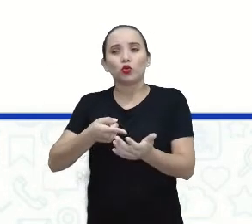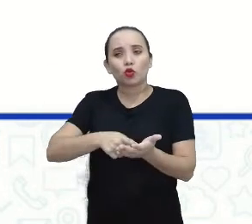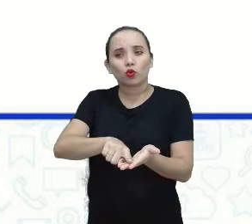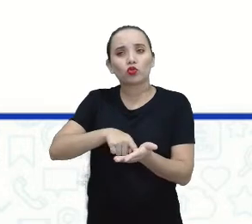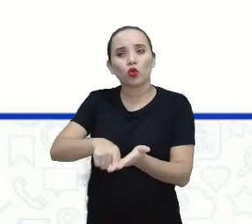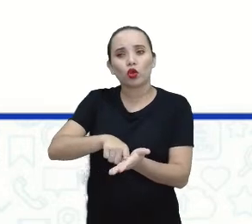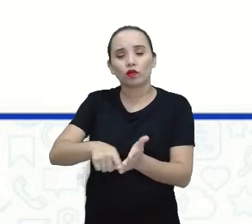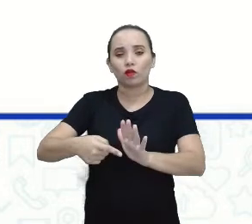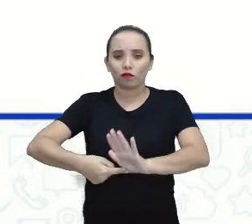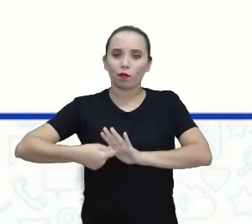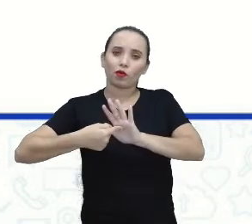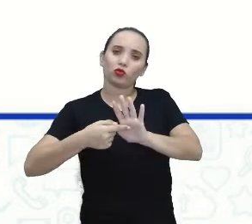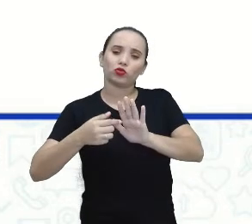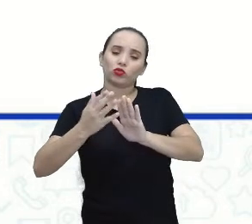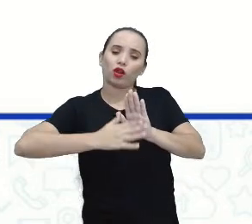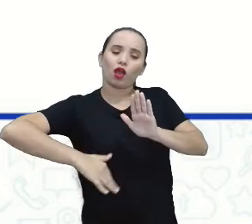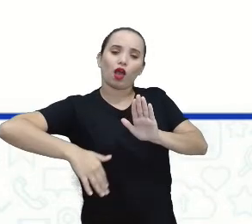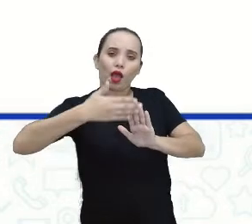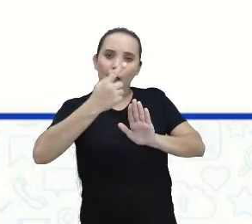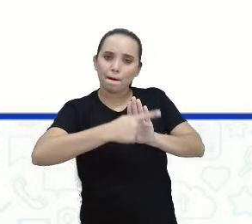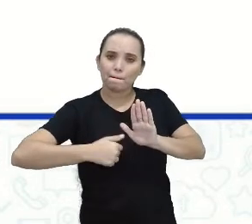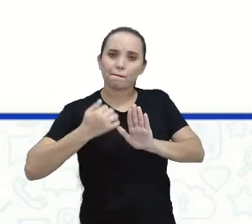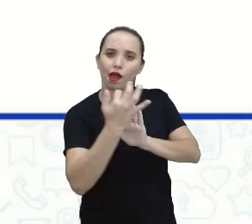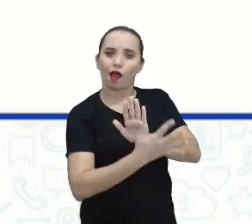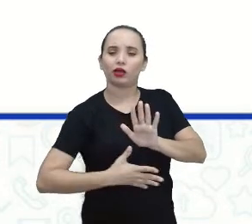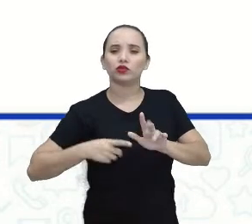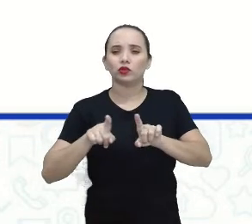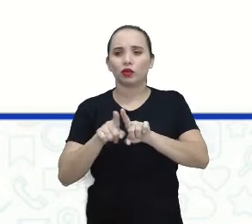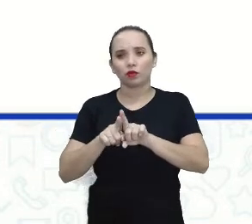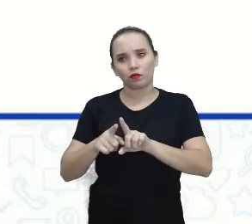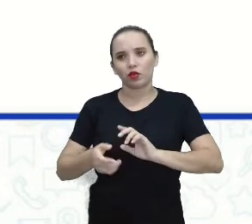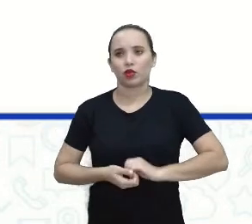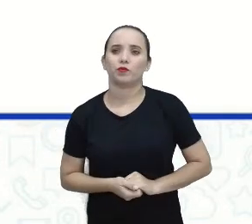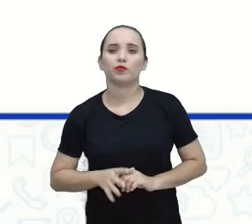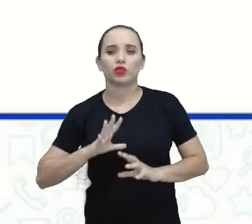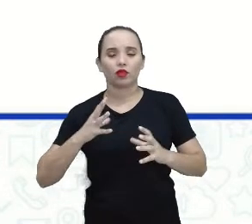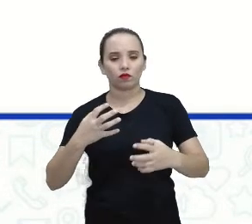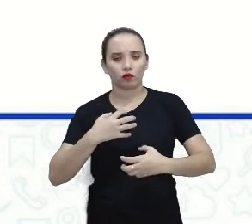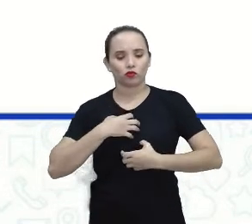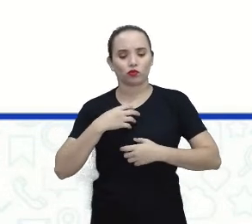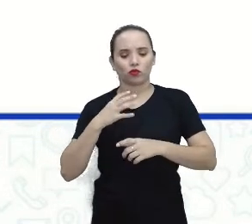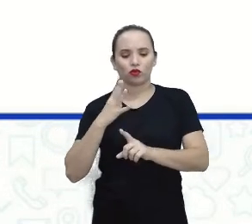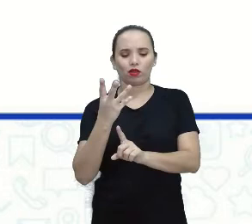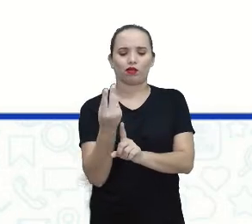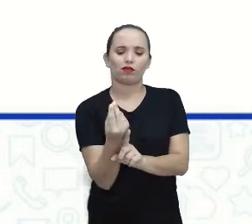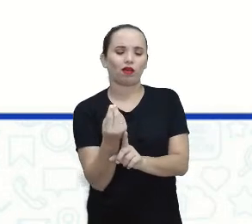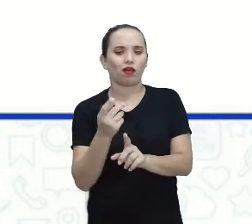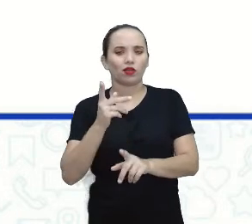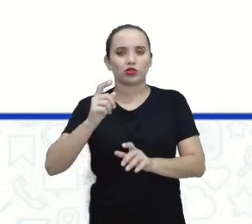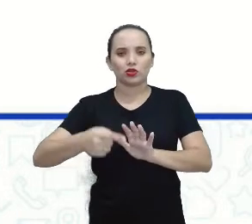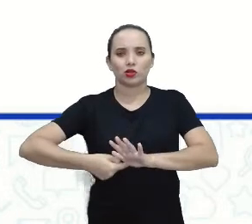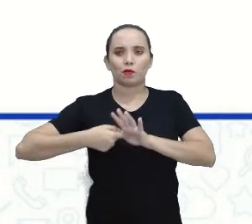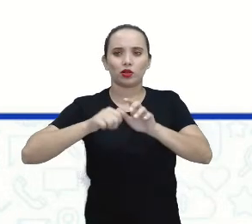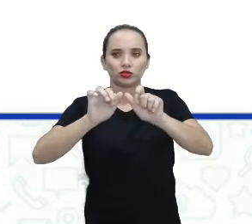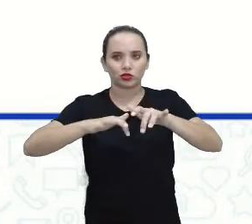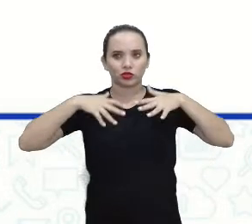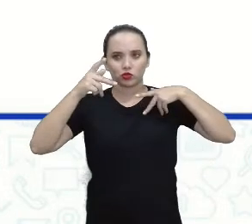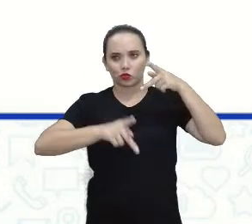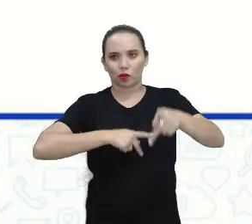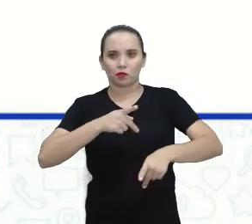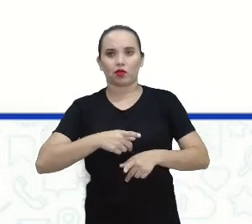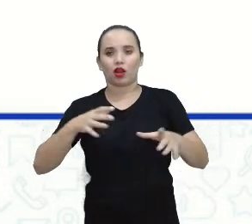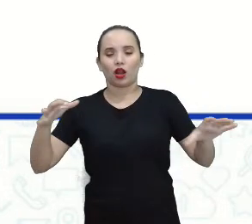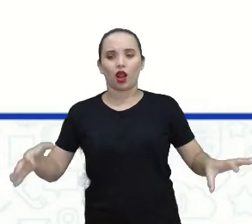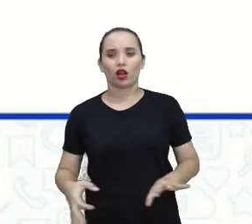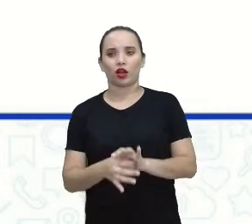ilustra suas capas, assim como o espírito e a forma das artes e espetáculos populares, com esse mesmo romanceiro